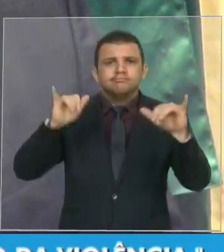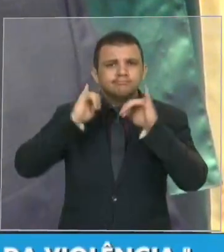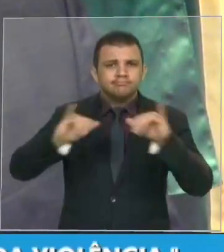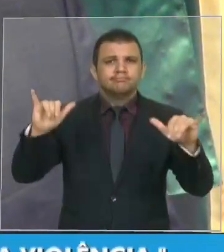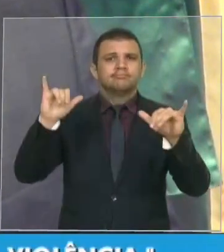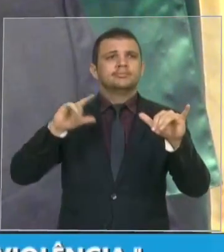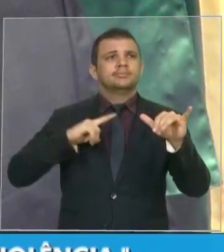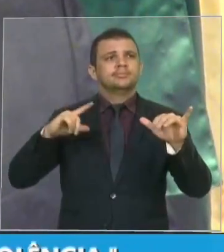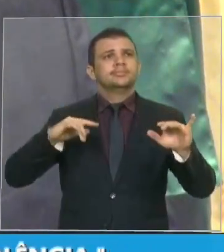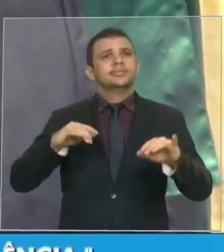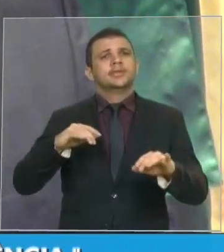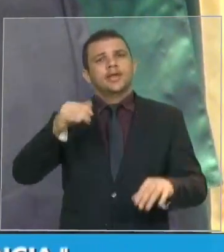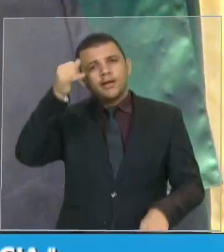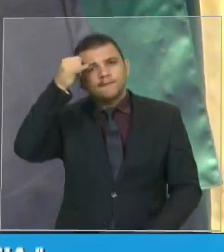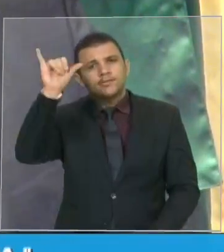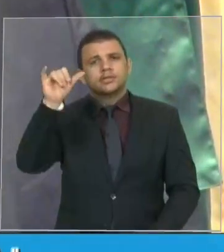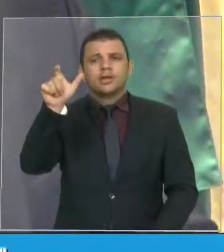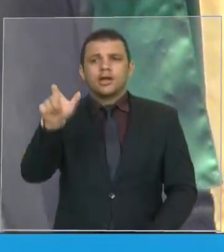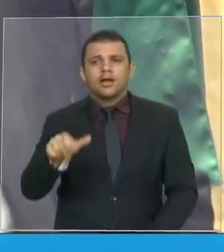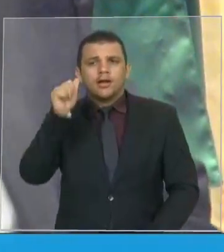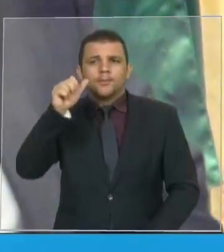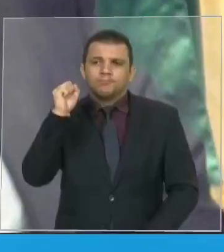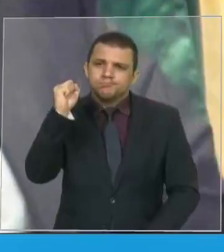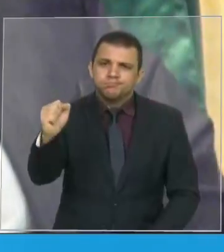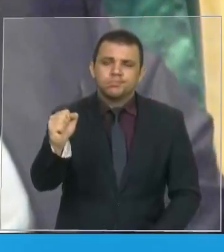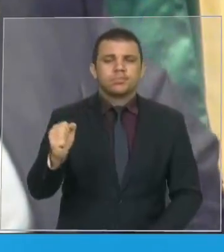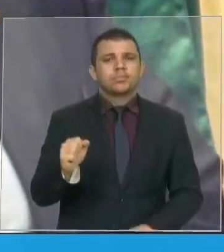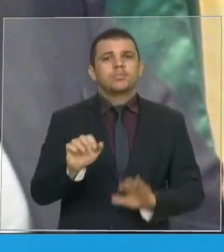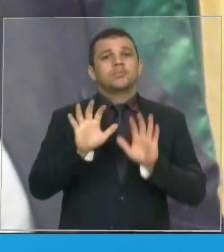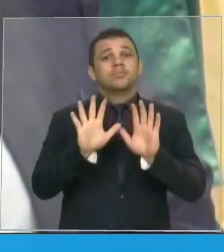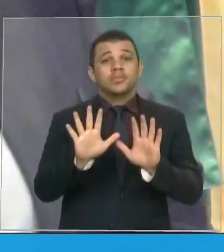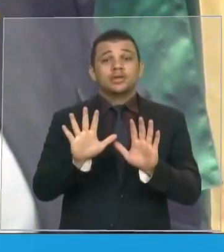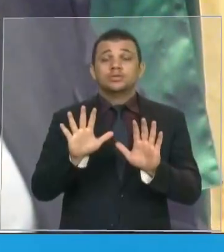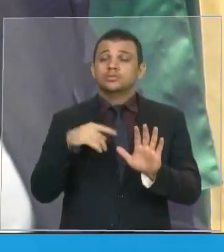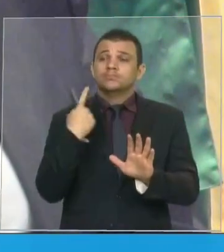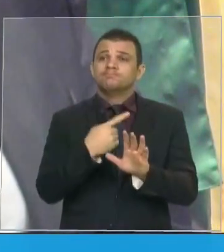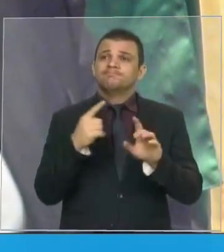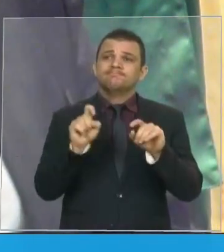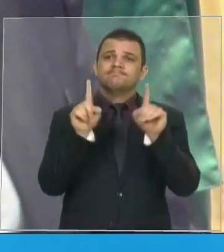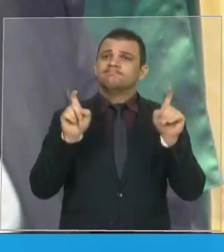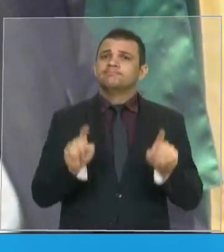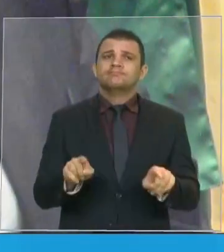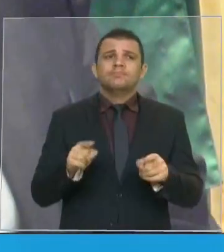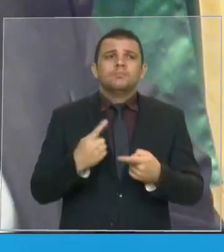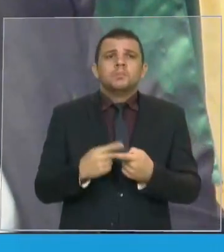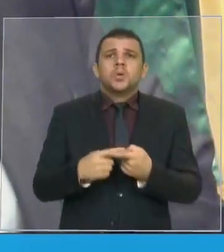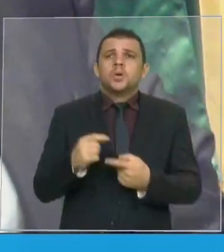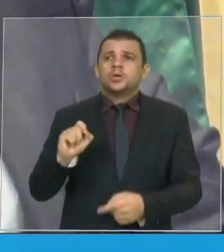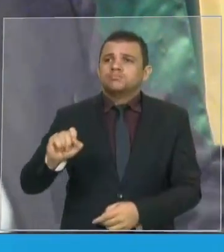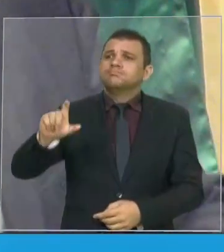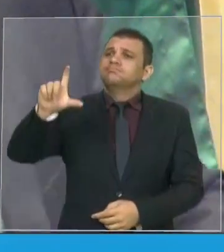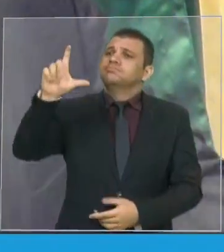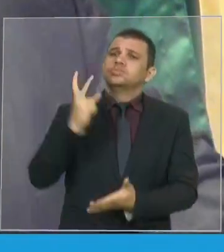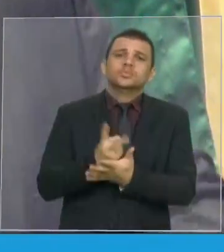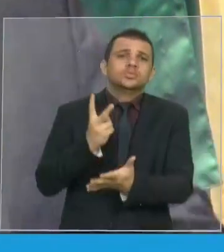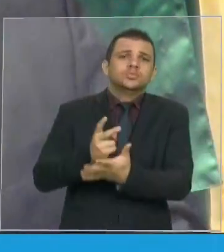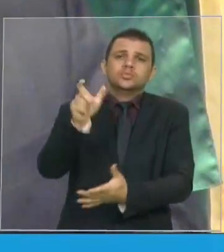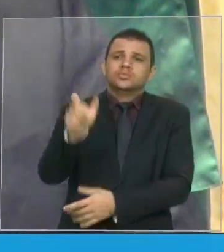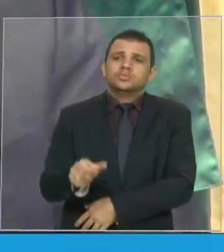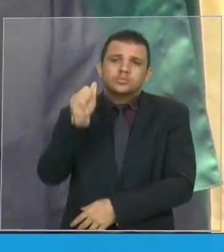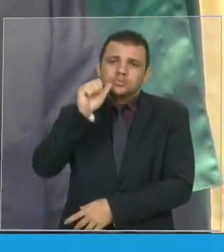interrogação. O que está ocorrendo? Precisamos trabalhar mais isso, fazer esse diagnóstico para atacar o problema do